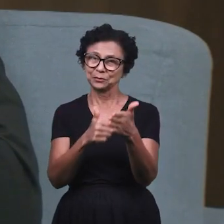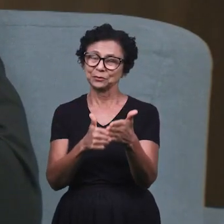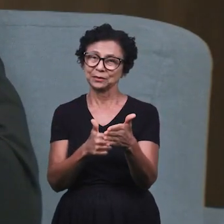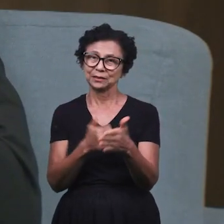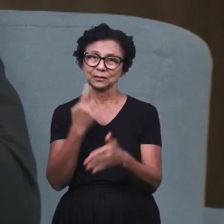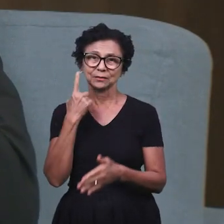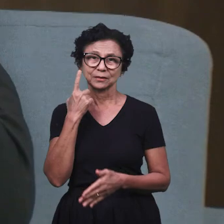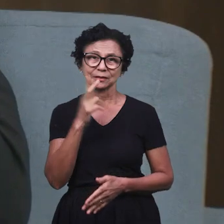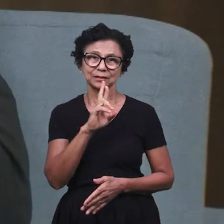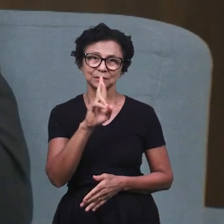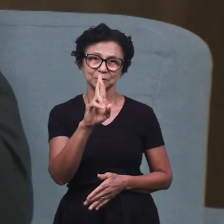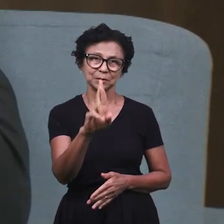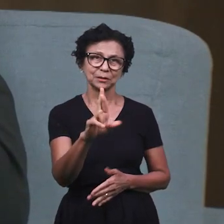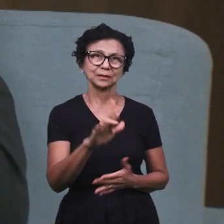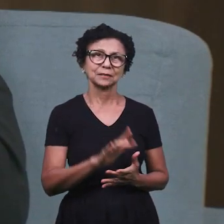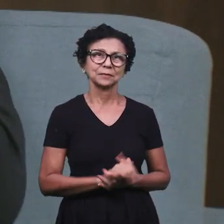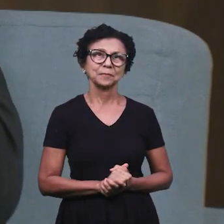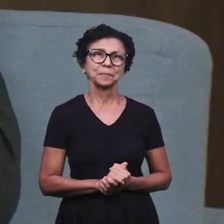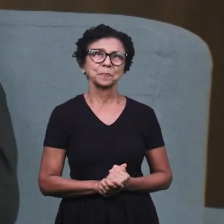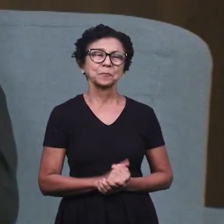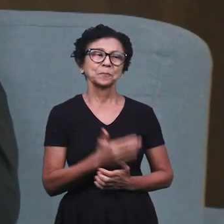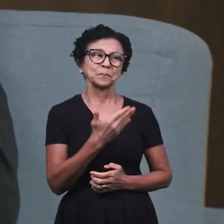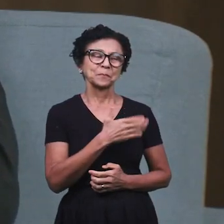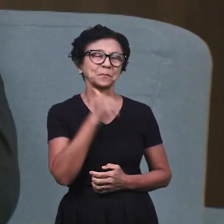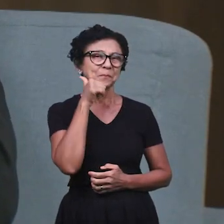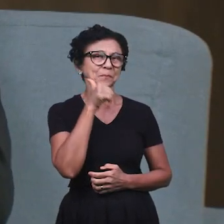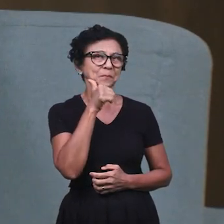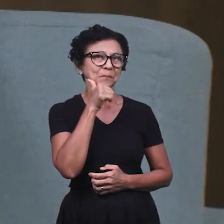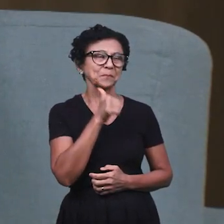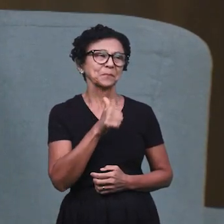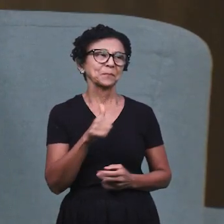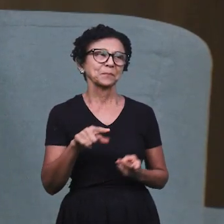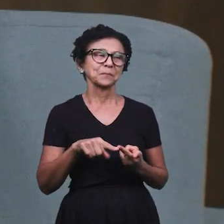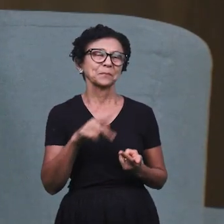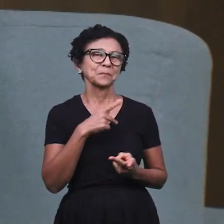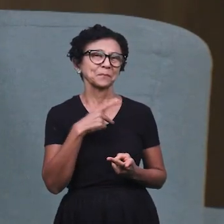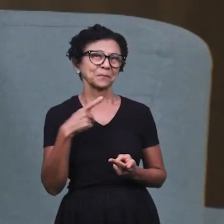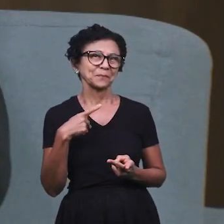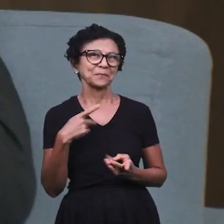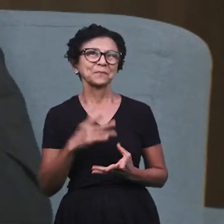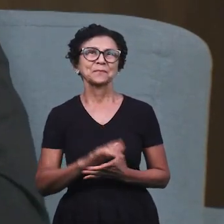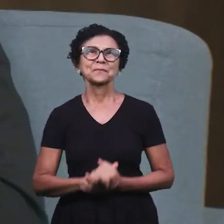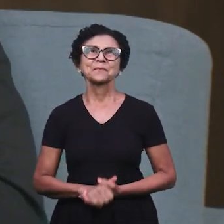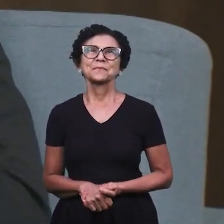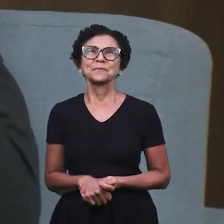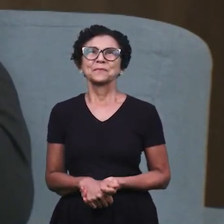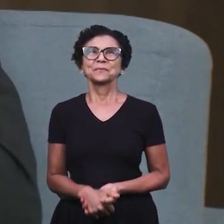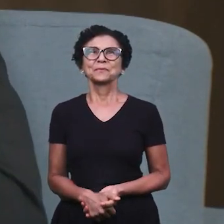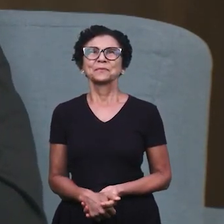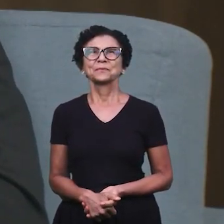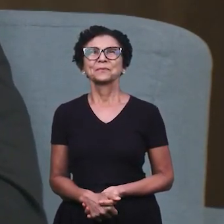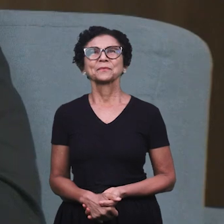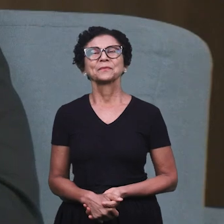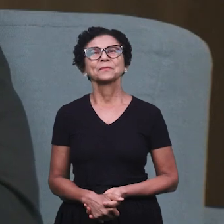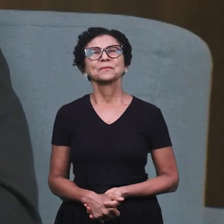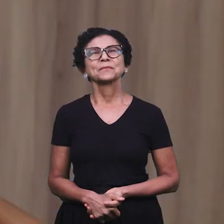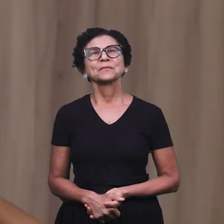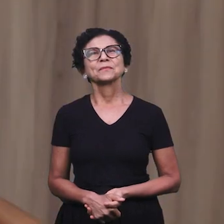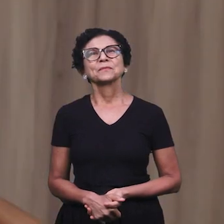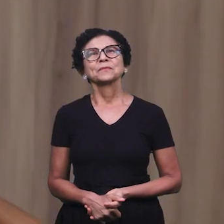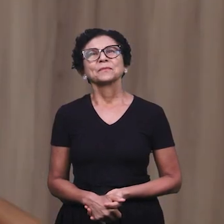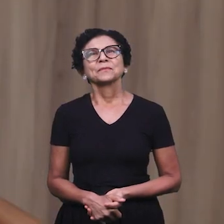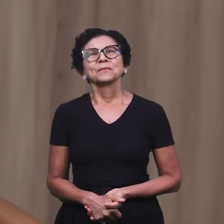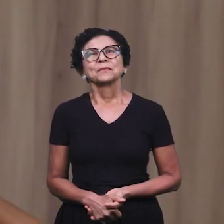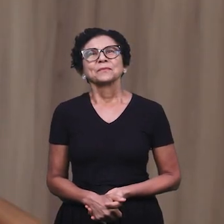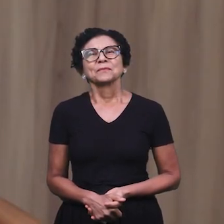ouvir a resposta que será dada aqui pela nossa irmã Thalita e também pelo pastor Fernando. Thalita, começa aí e responde.